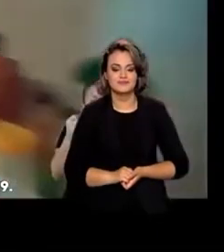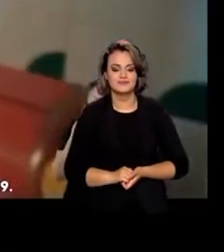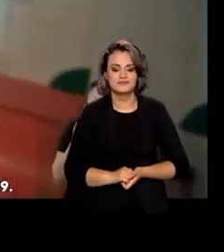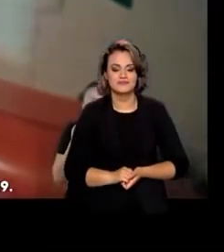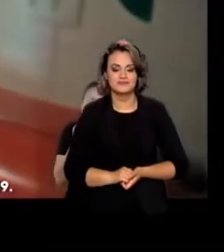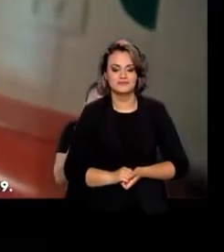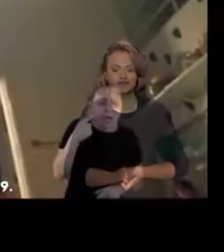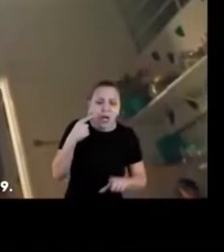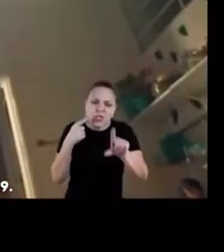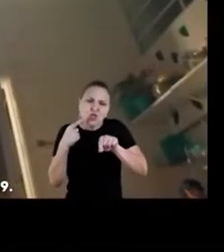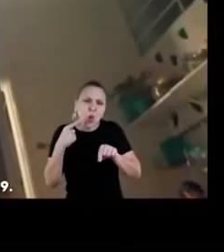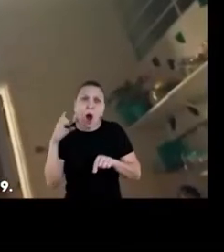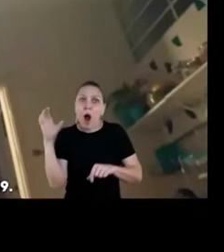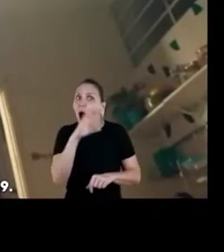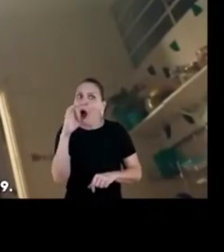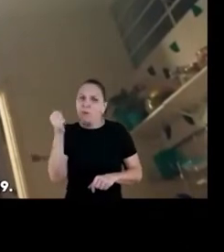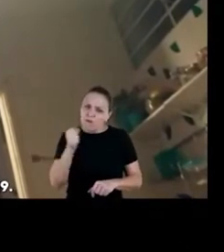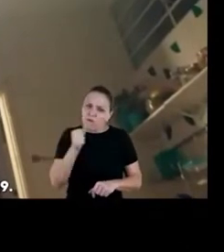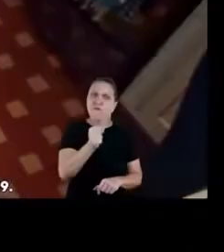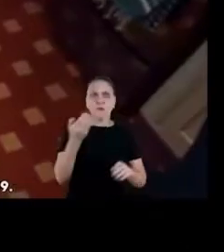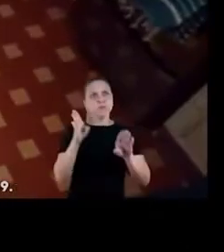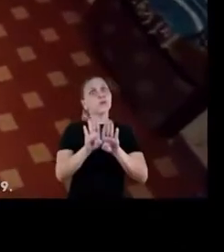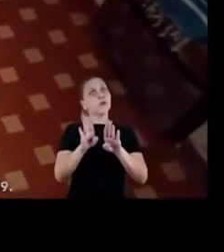abriu a geladeira precisa